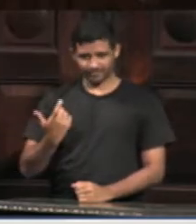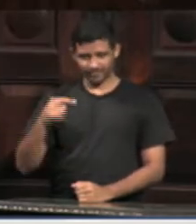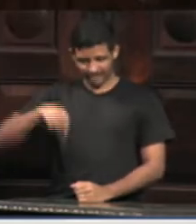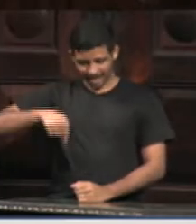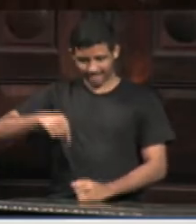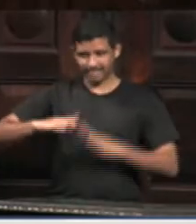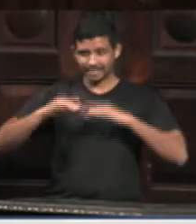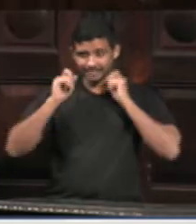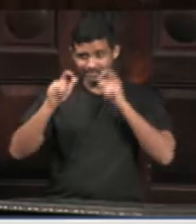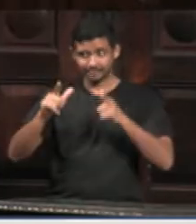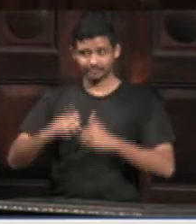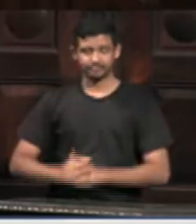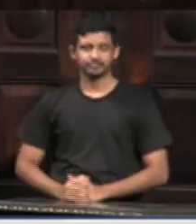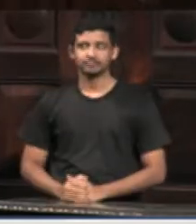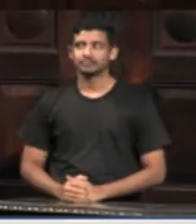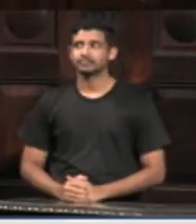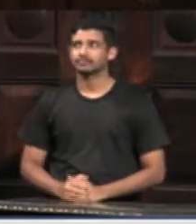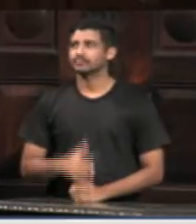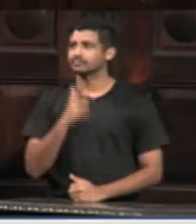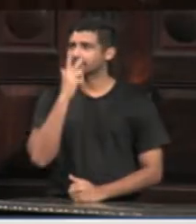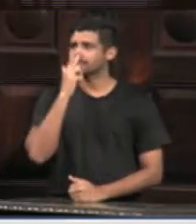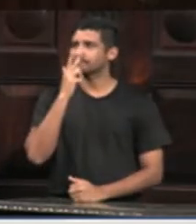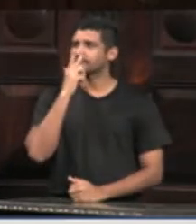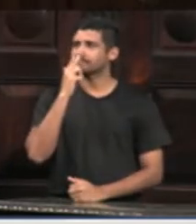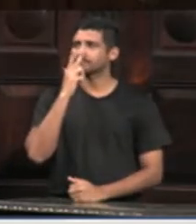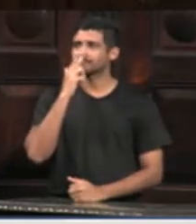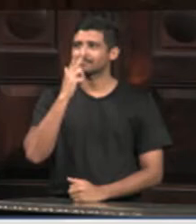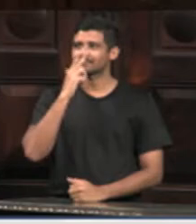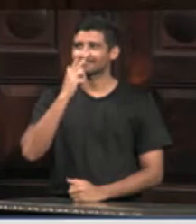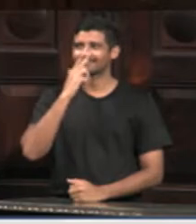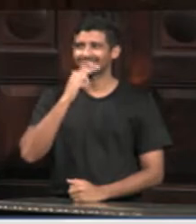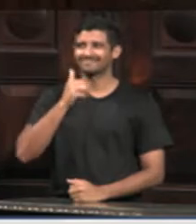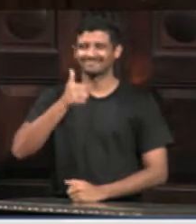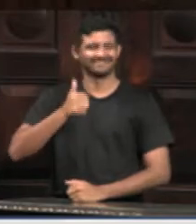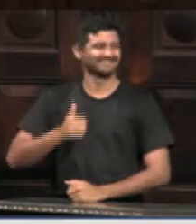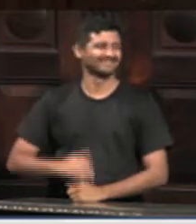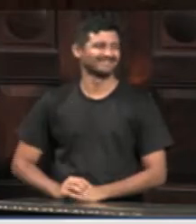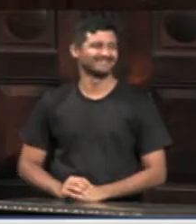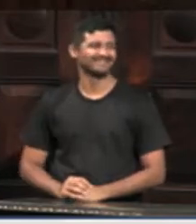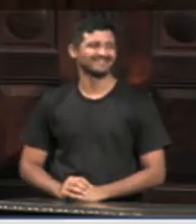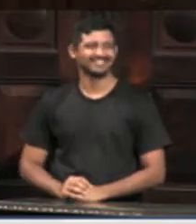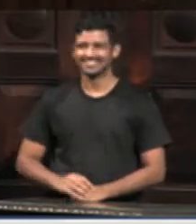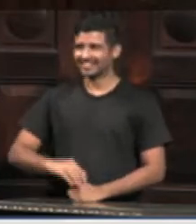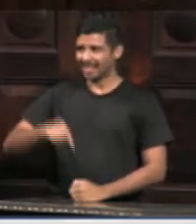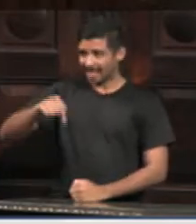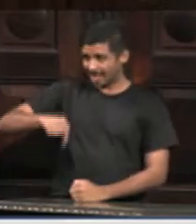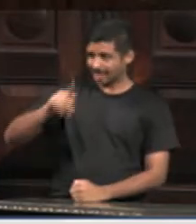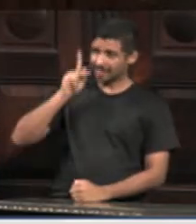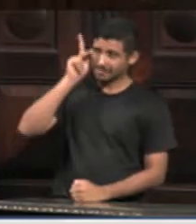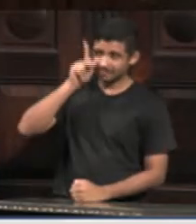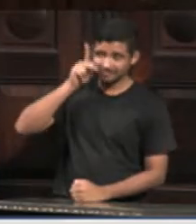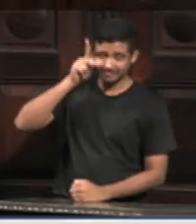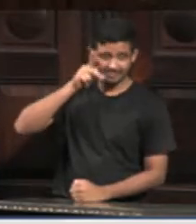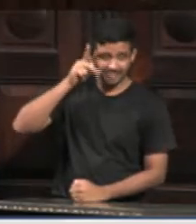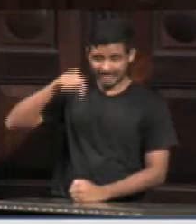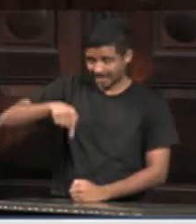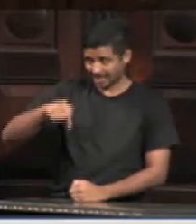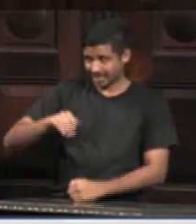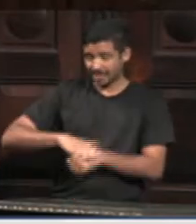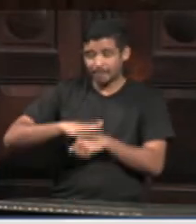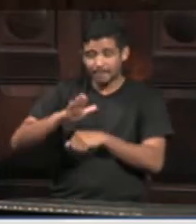Assembleia, me parece que o partido que mais vai crescer nessa